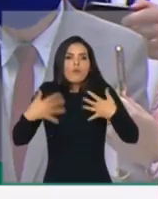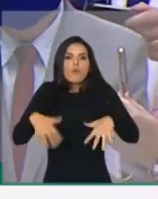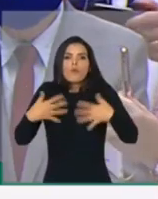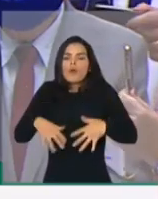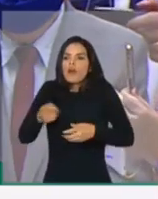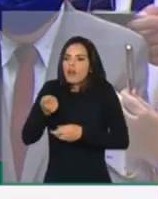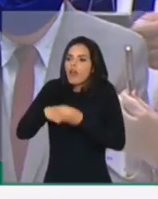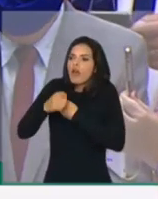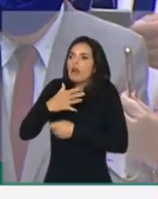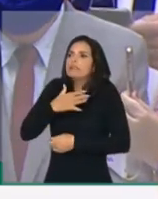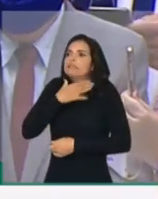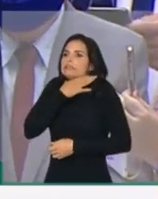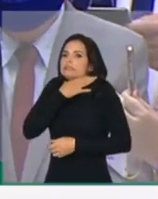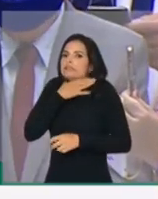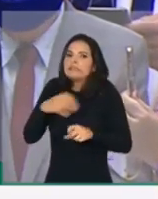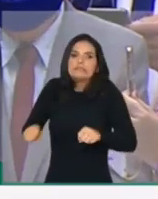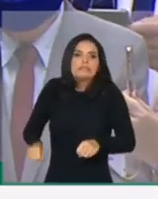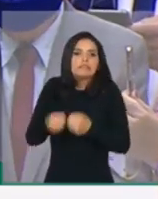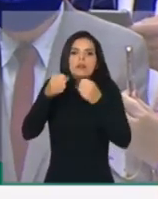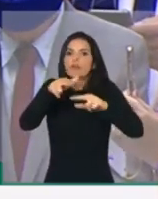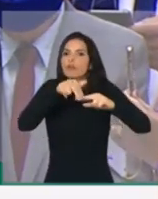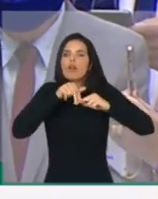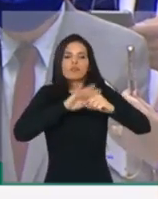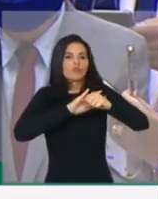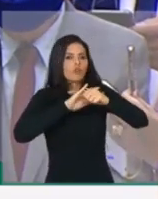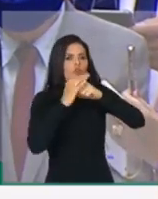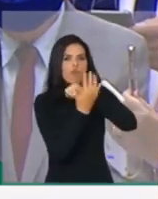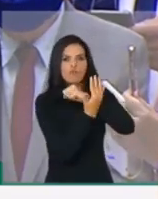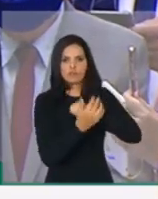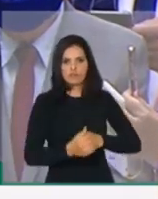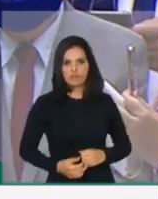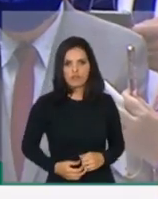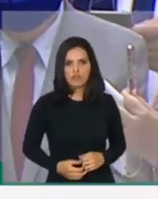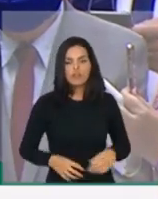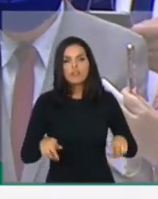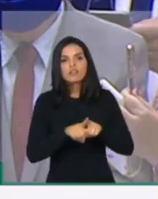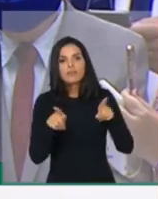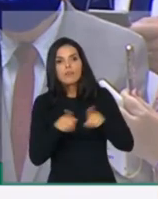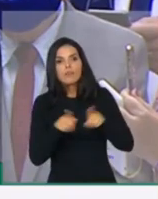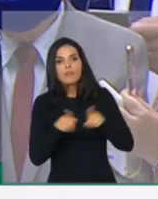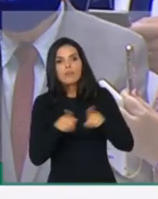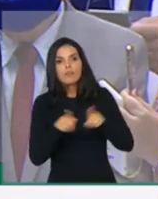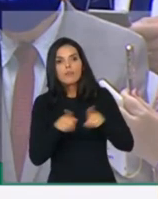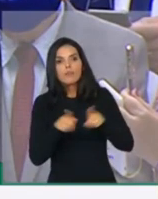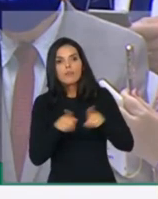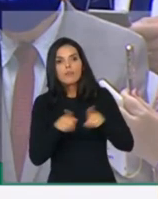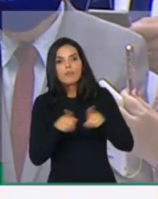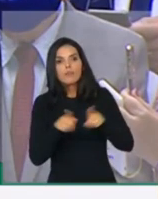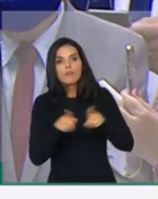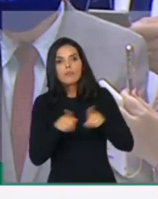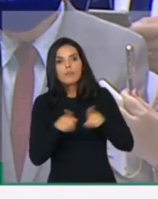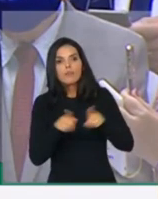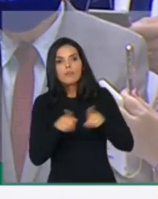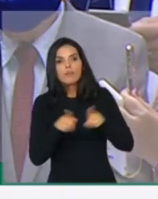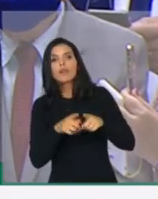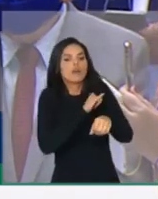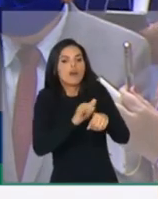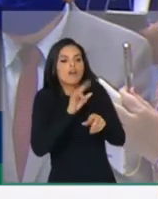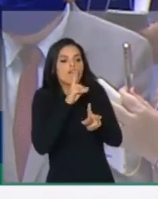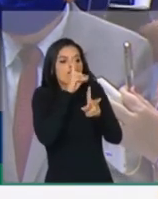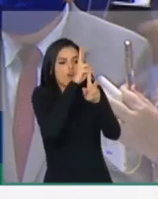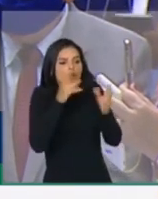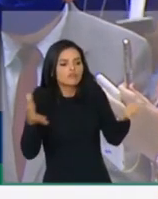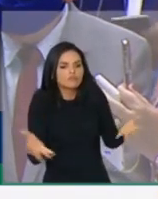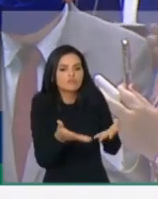desespero econômico por causa da Covid-19. E temos que examinar como fortalecer nossa rede